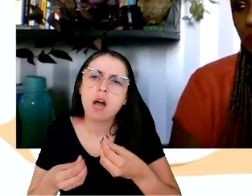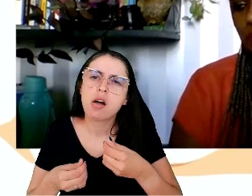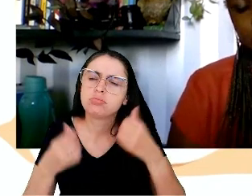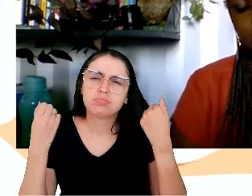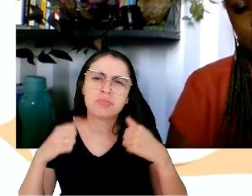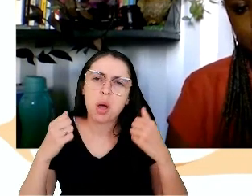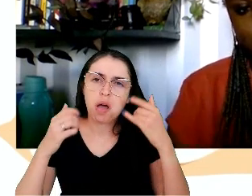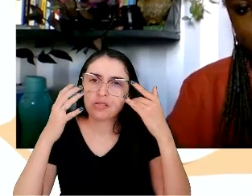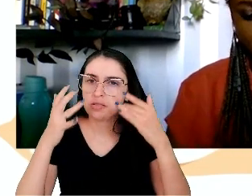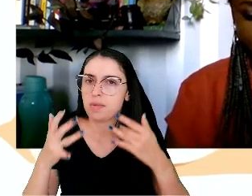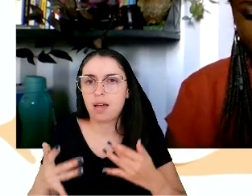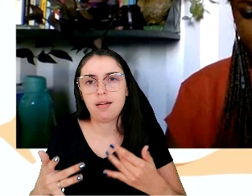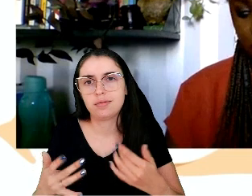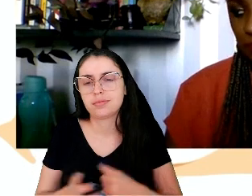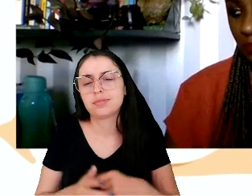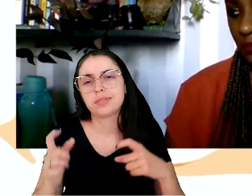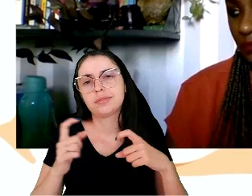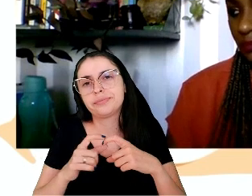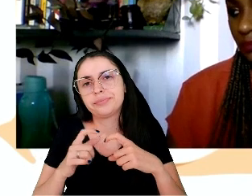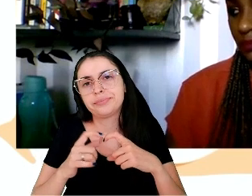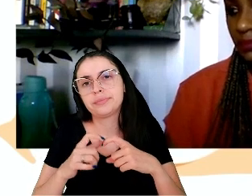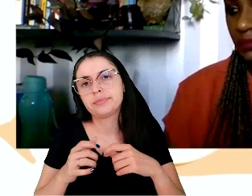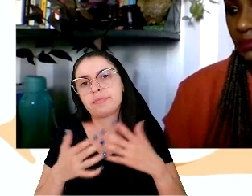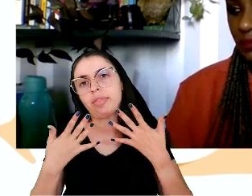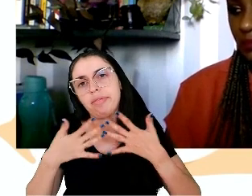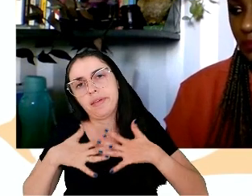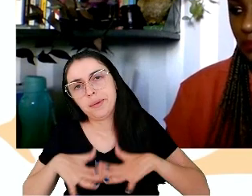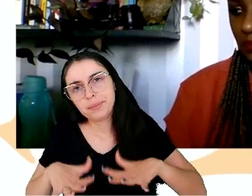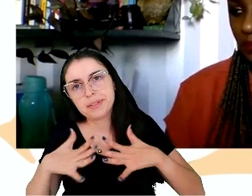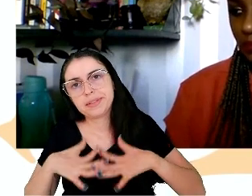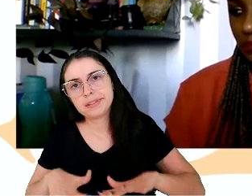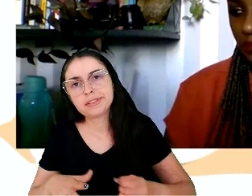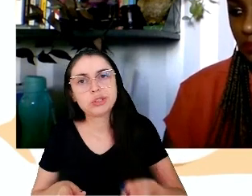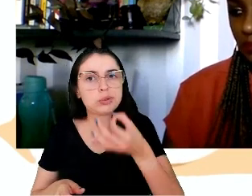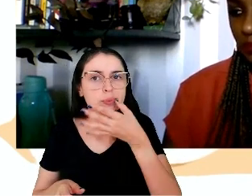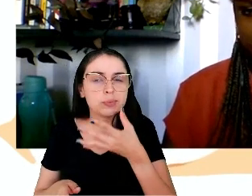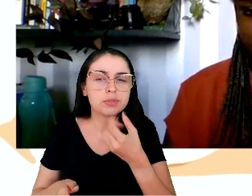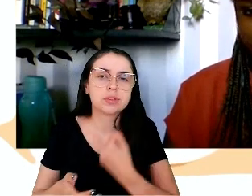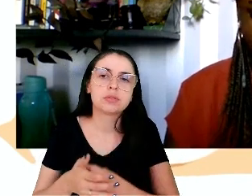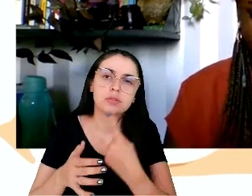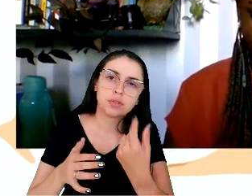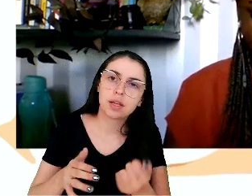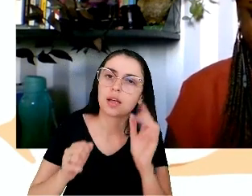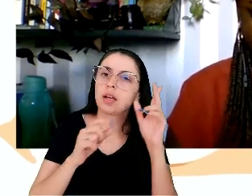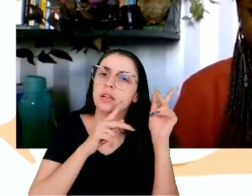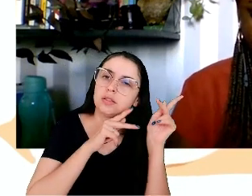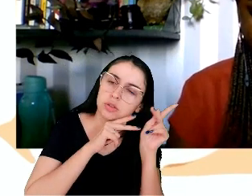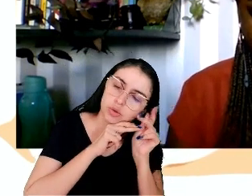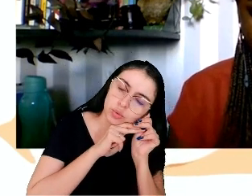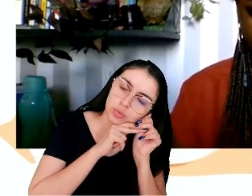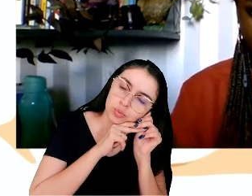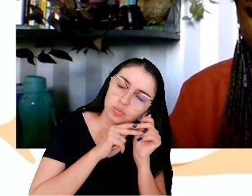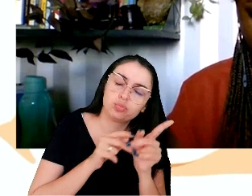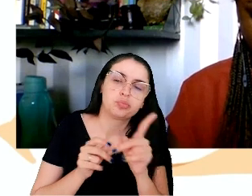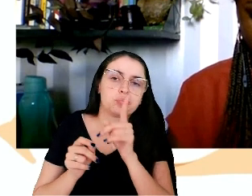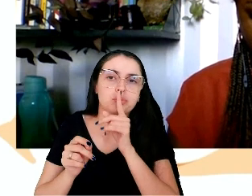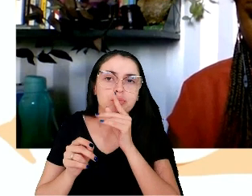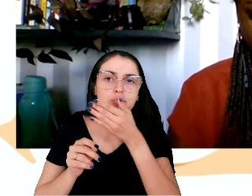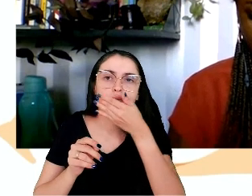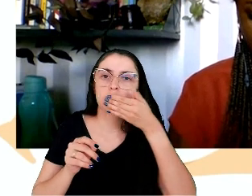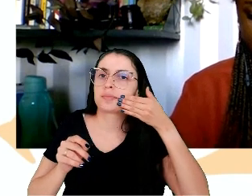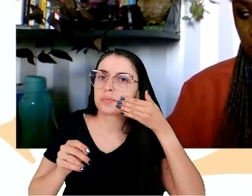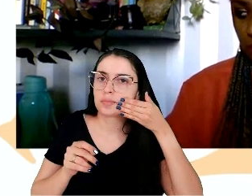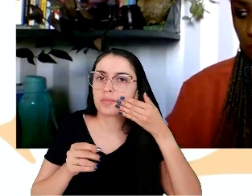fadiga da mulher, os médicos receitavam calmantes. Volta para casa, dorme e se silencia. Então,